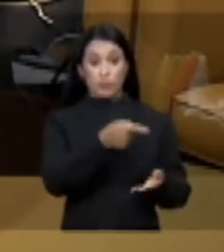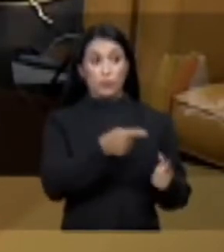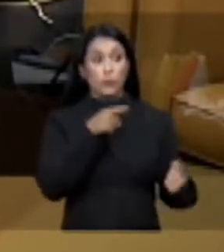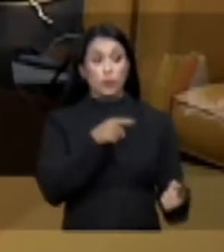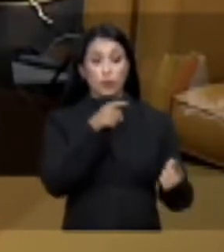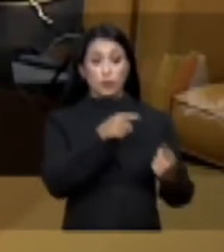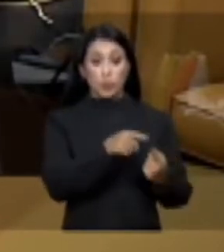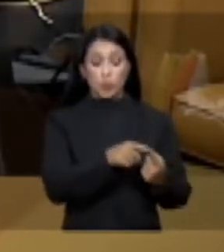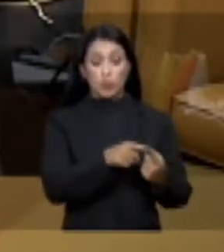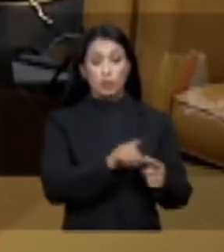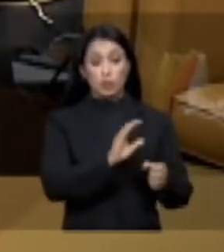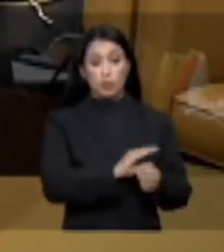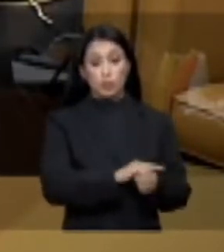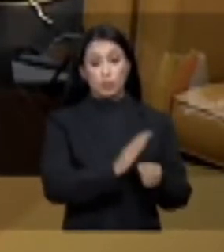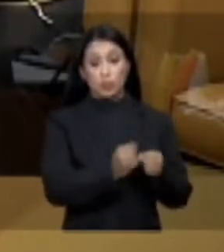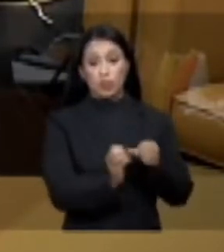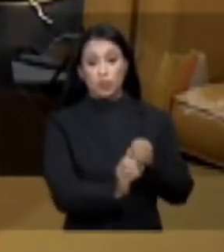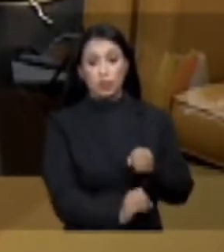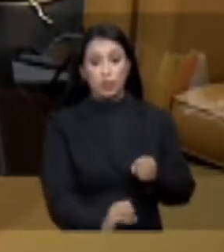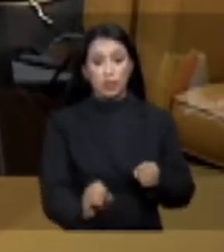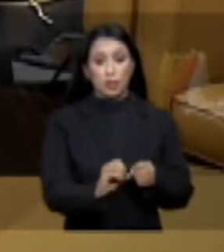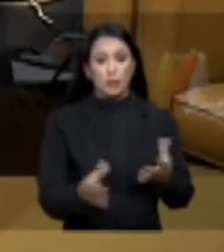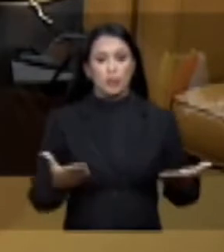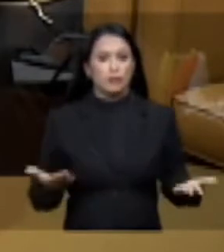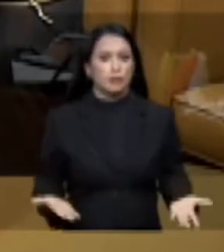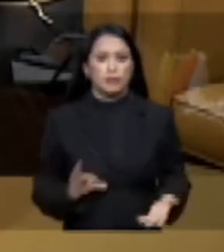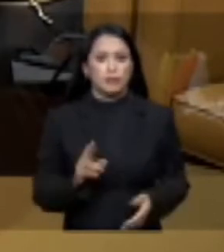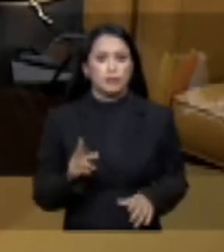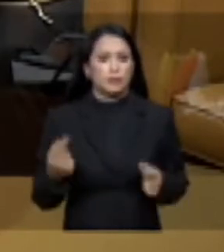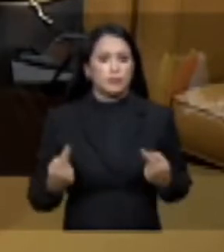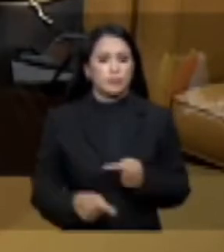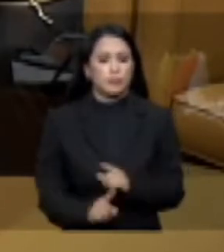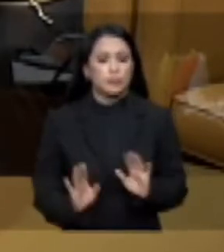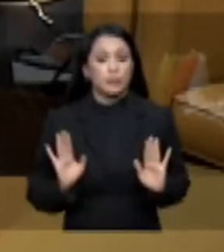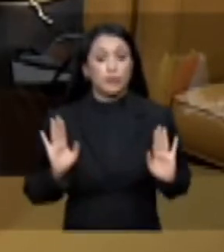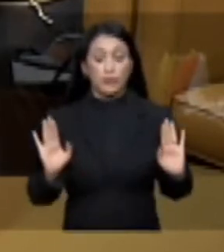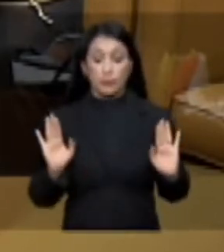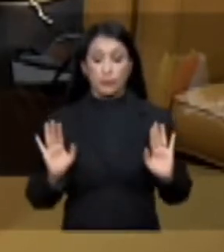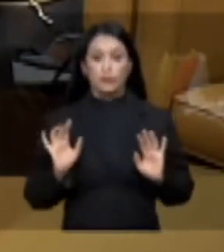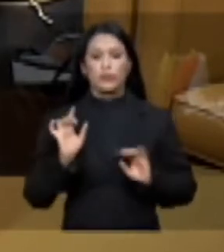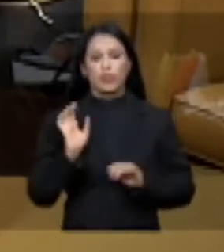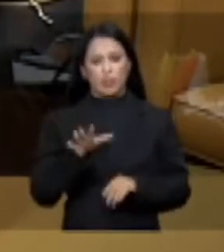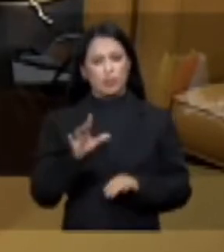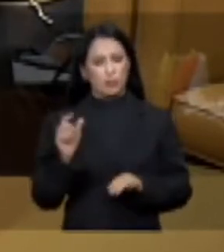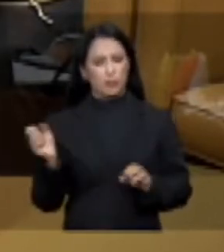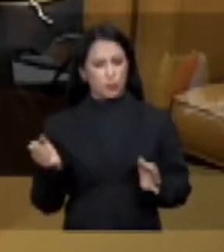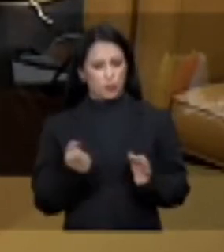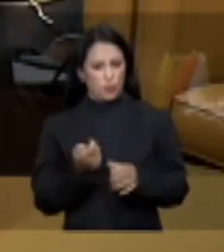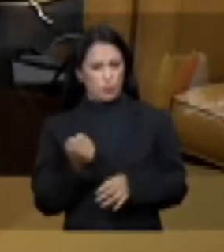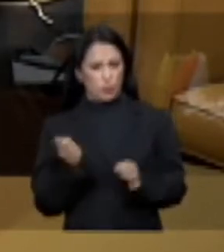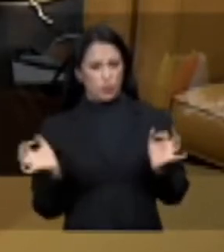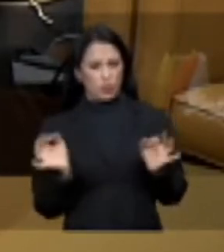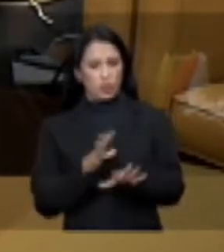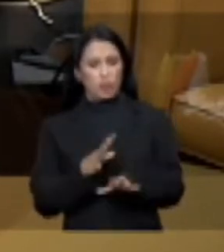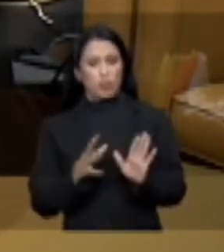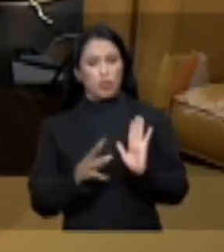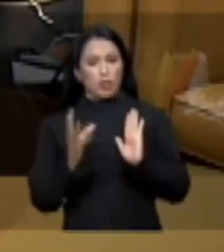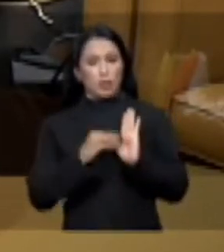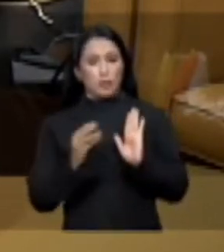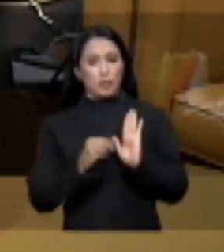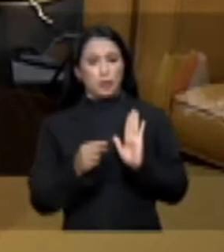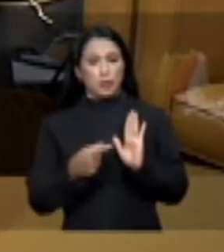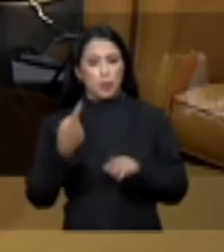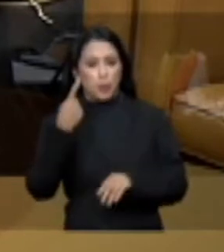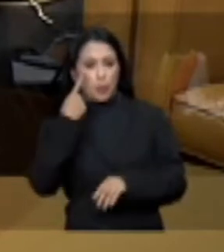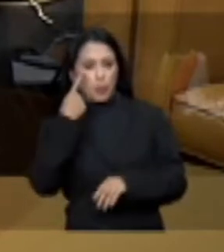objetivo de universalização do saneamento. Portanto, não há que se falar no contrário. E já finalizando esse ponto específico do modelo federativo, na minha ótica,